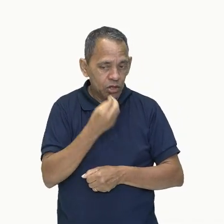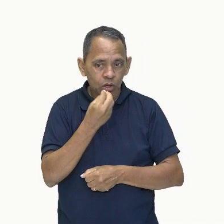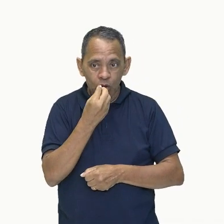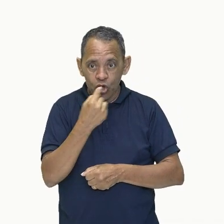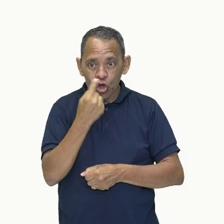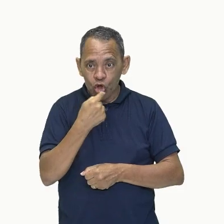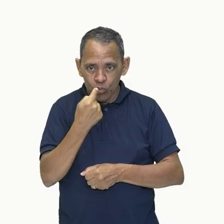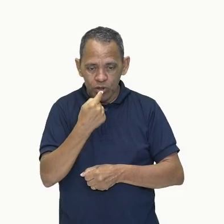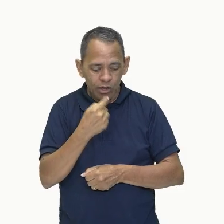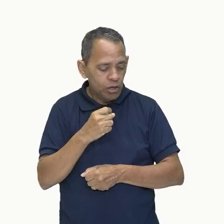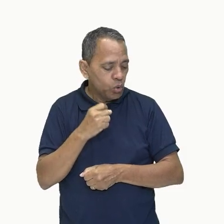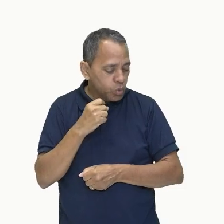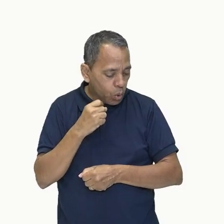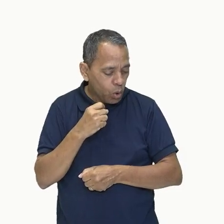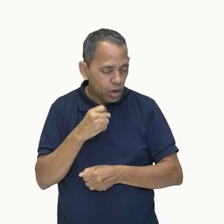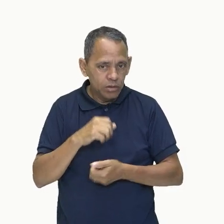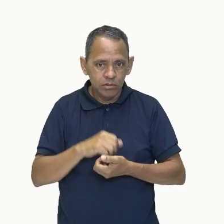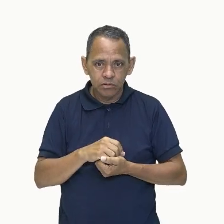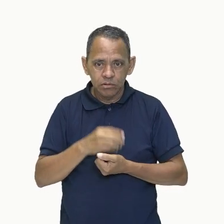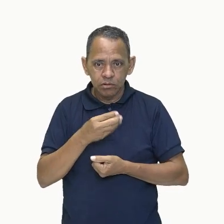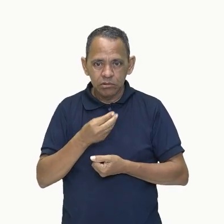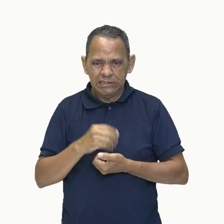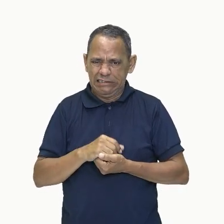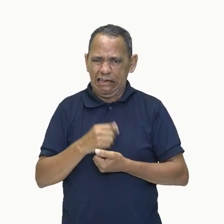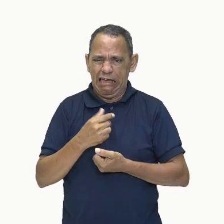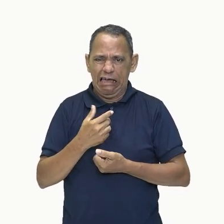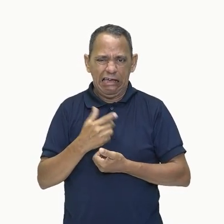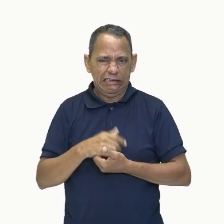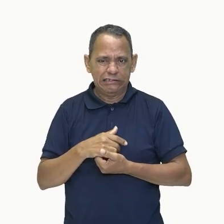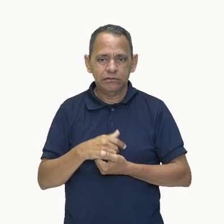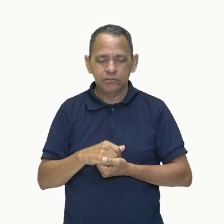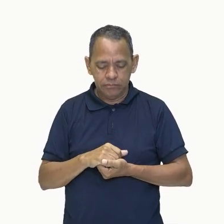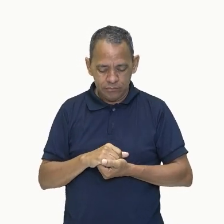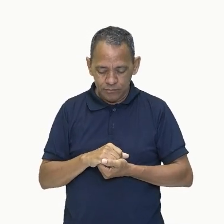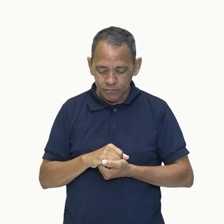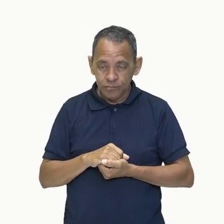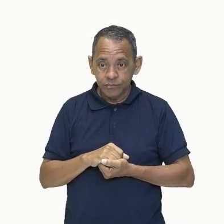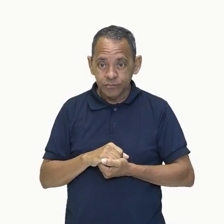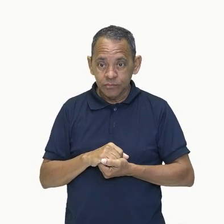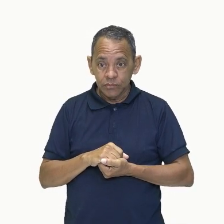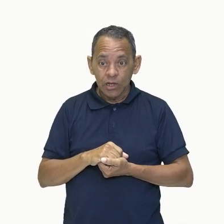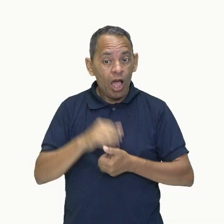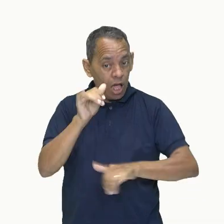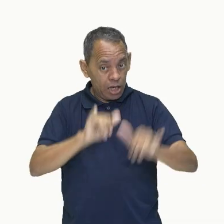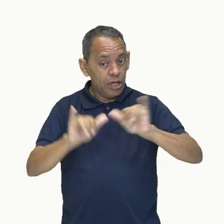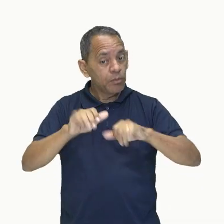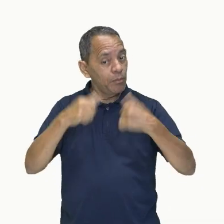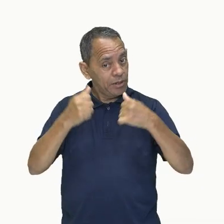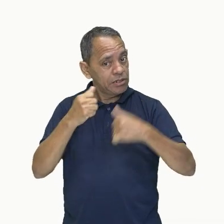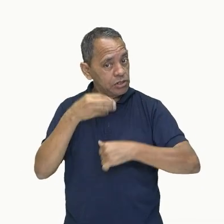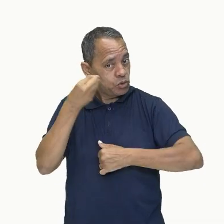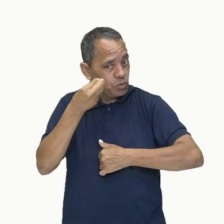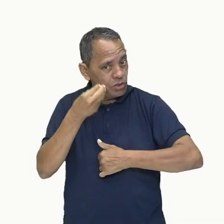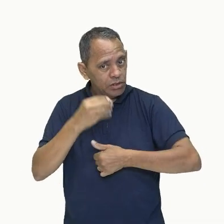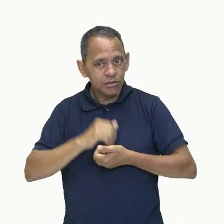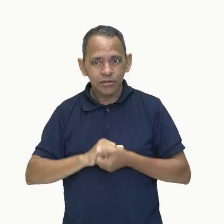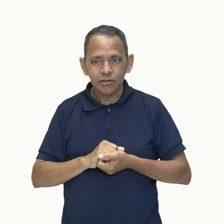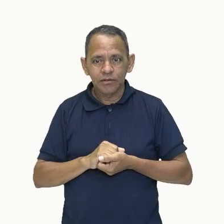tá? Então você vai cuspir aqui. Ah, que nojo, professor. Calma. A química precisa de experimento. Nem sempre